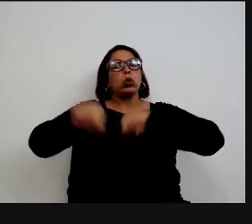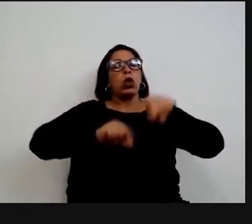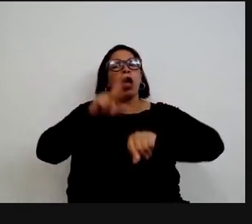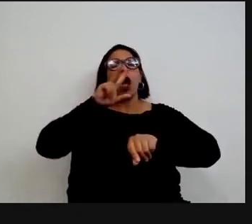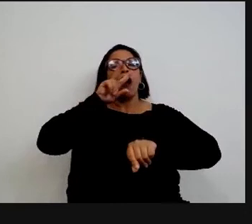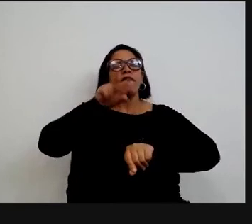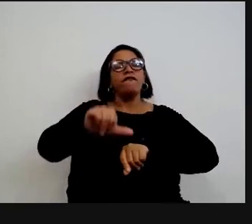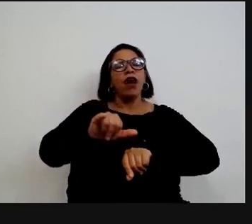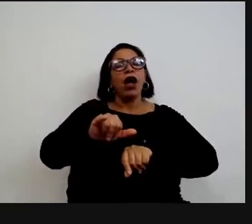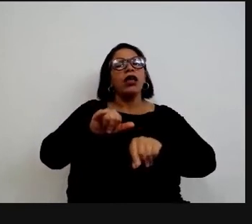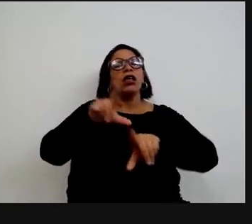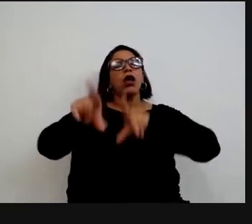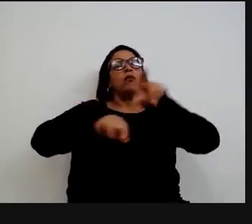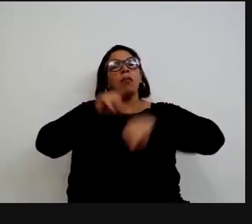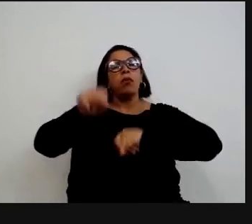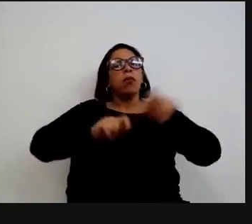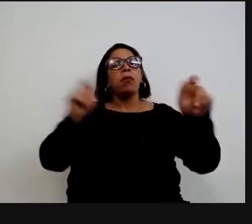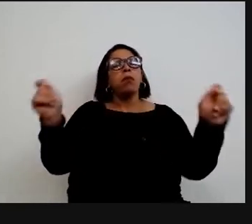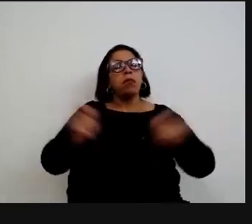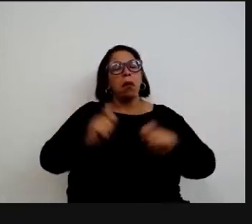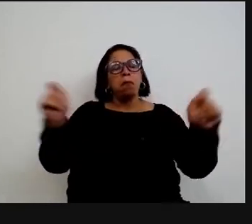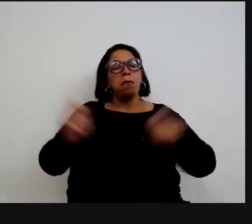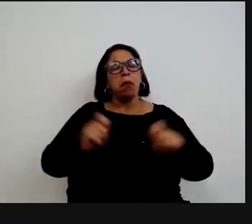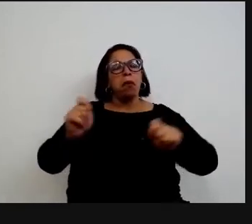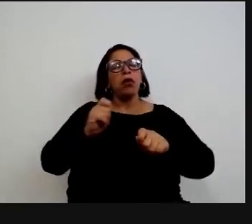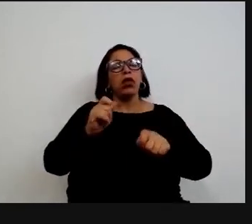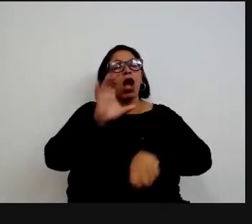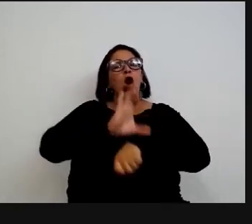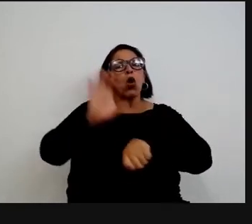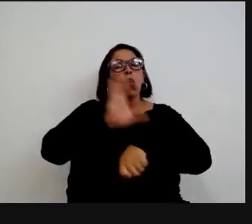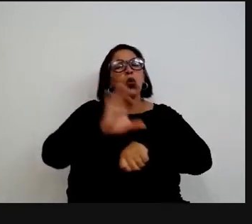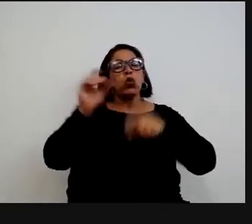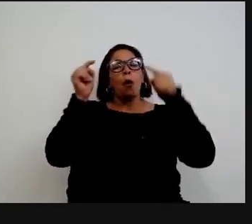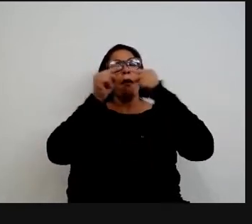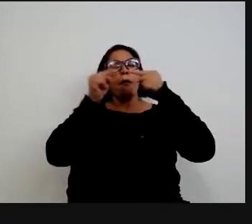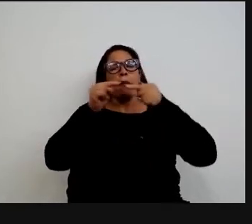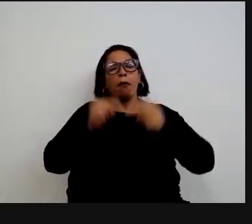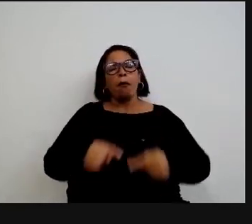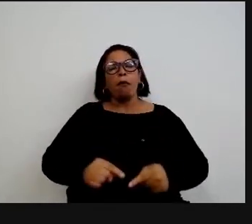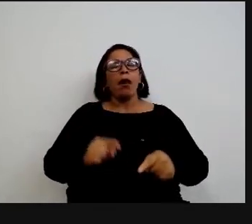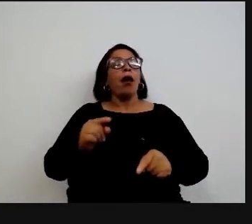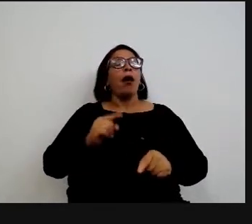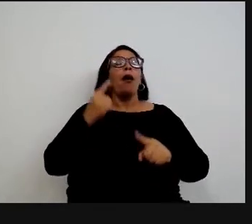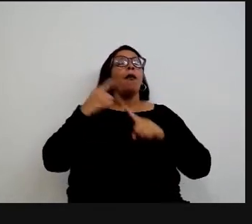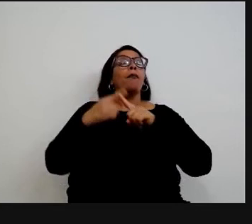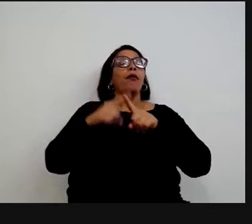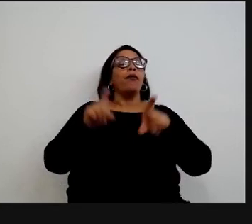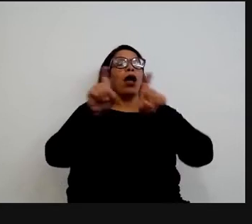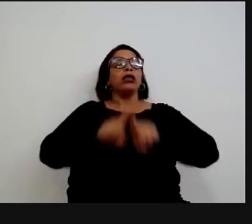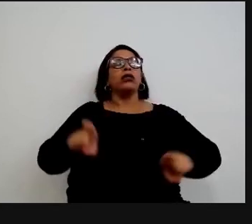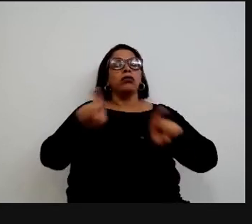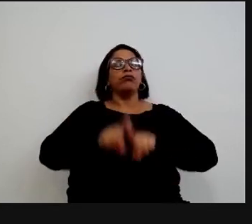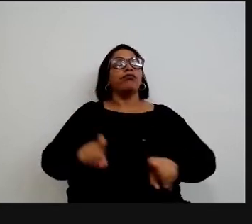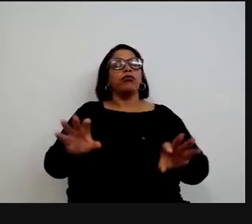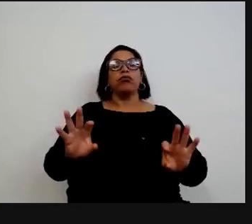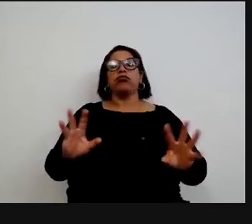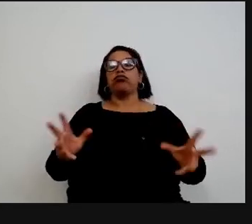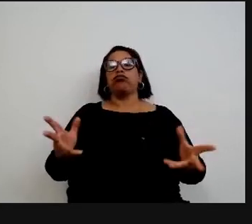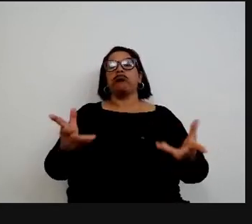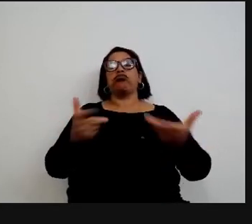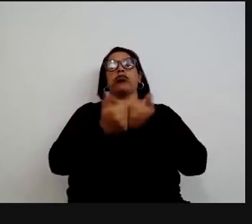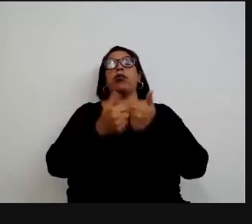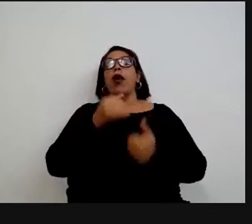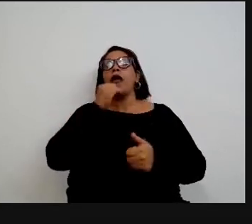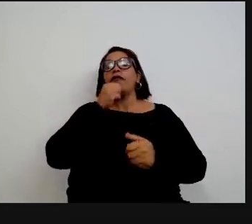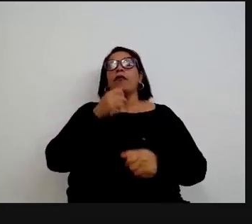ela já vai oferecendo outras possibilidades para ele aí de curso, igual quase tudo que nós visitamos hoje na internet é assim, né? Você comprou